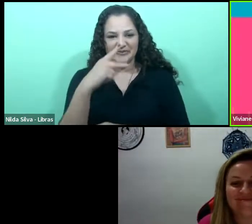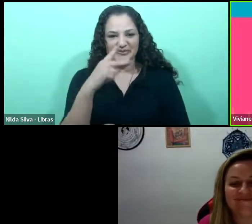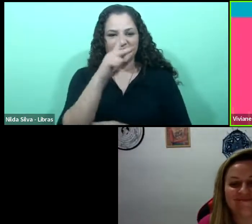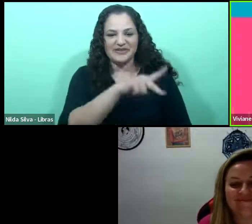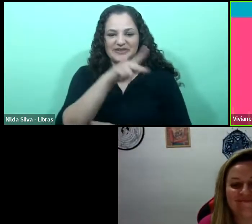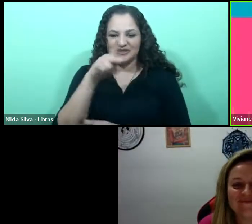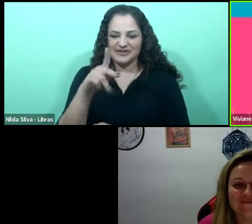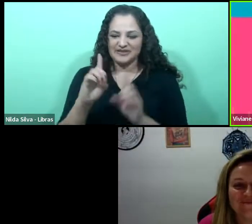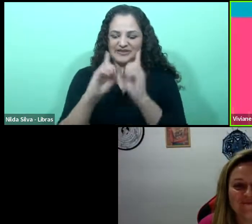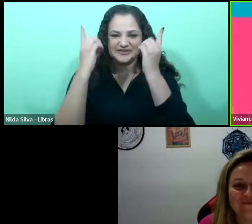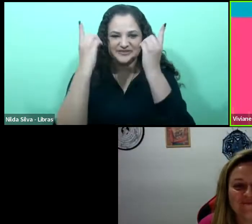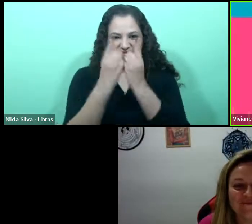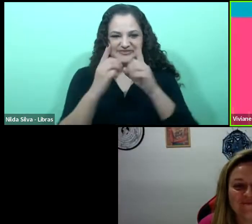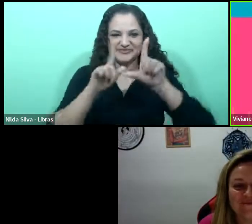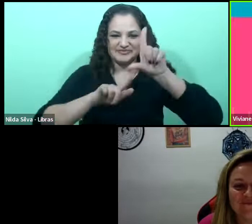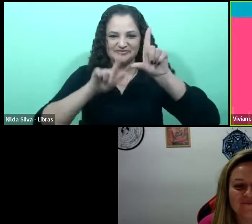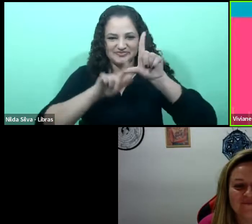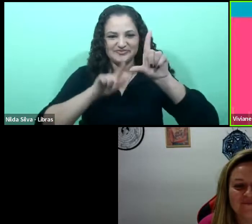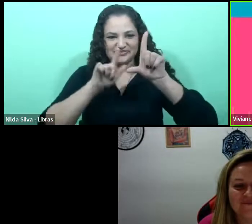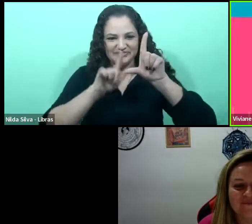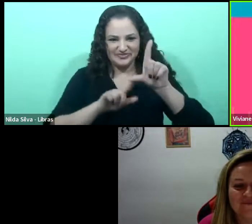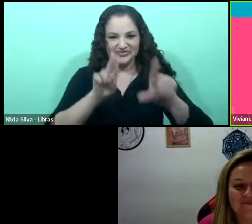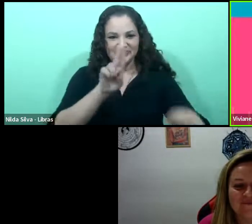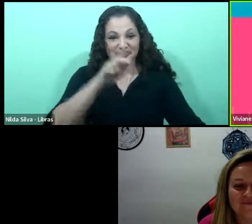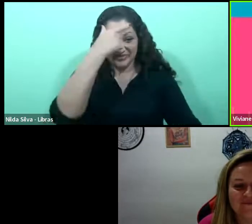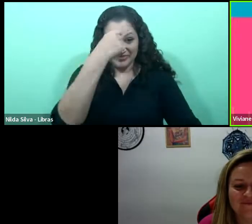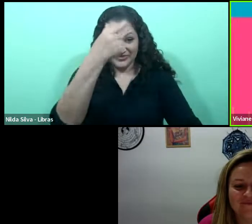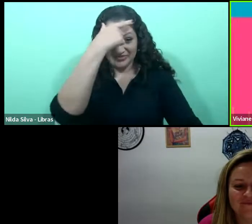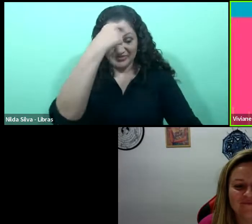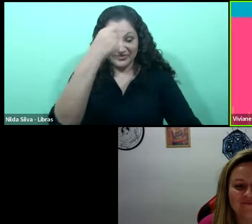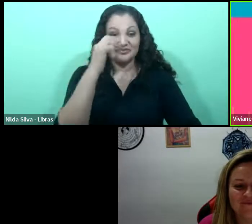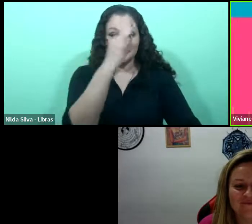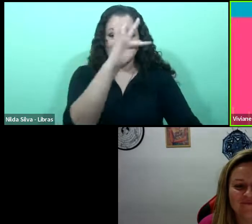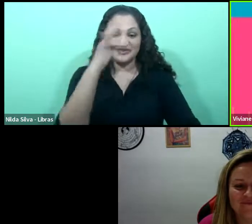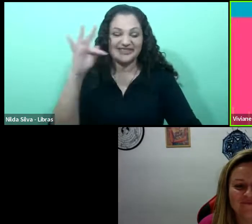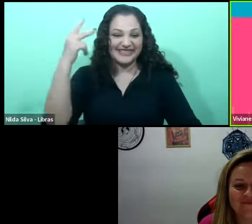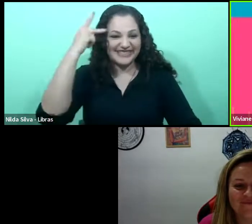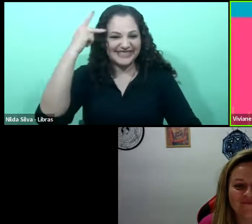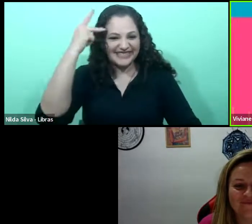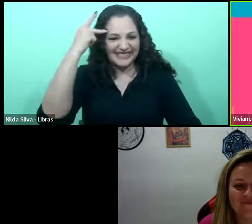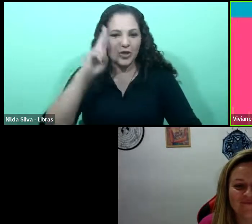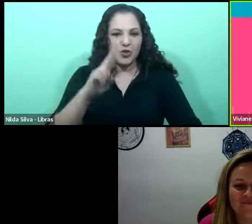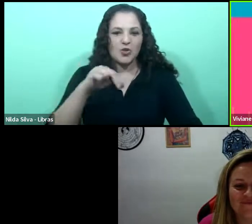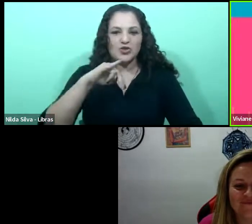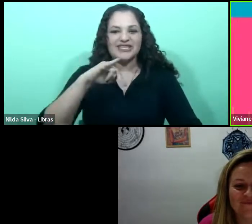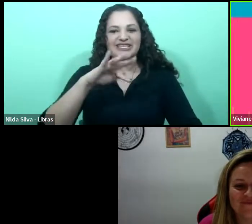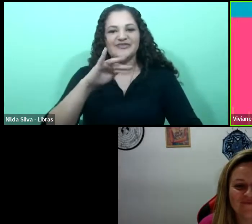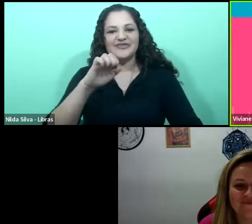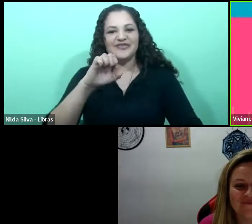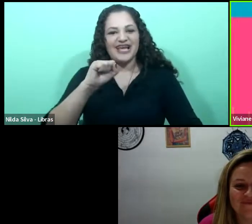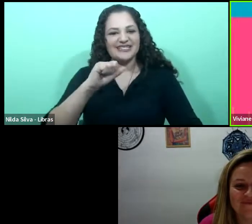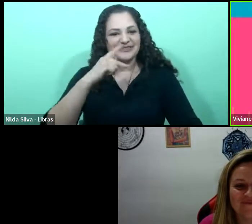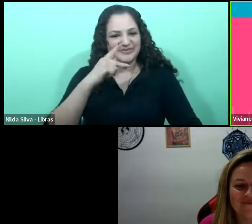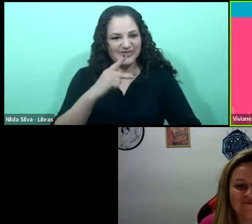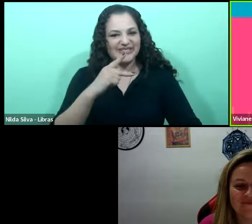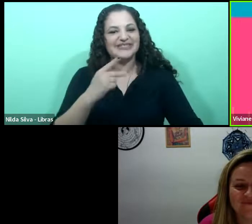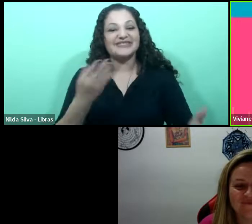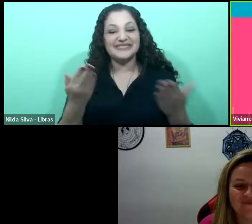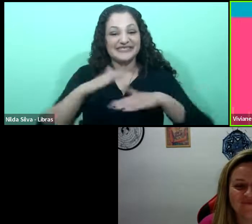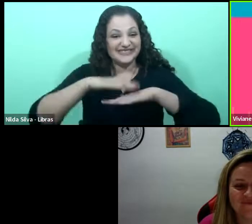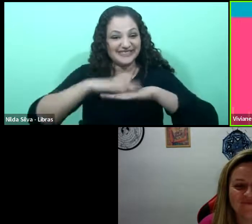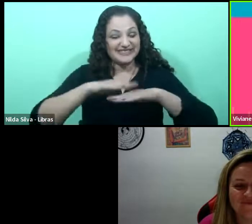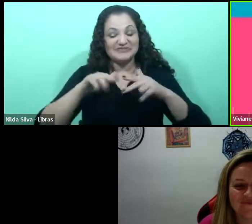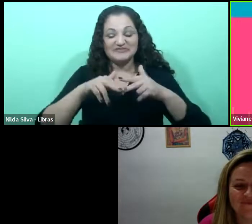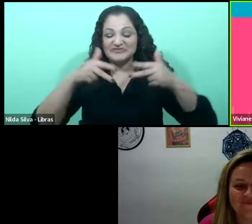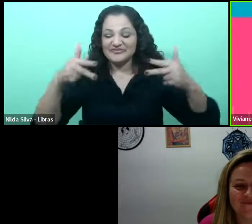de Letras da Universidade Federal de São Paulo, a Unifesp, e atua no Instituto Singularidades, em uma